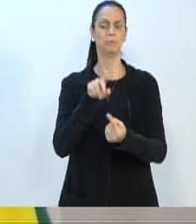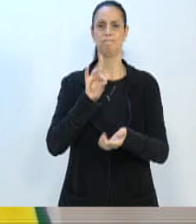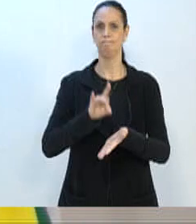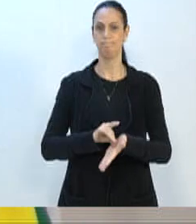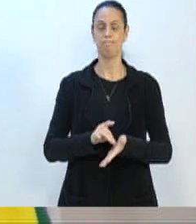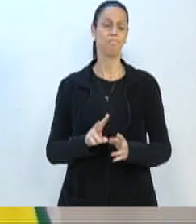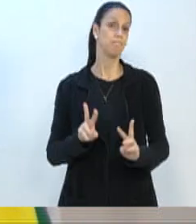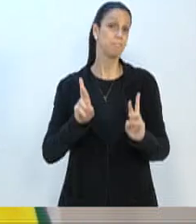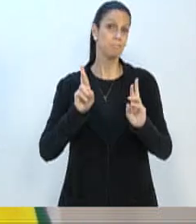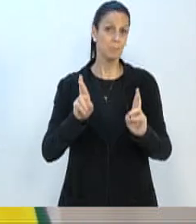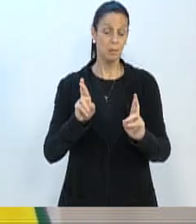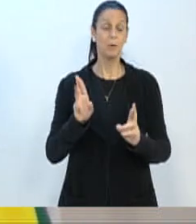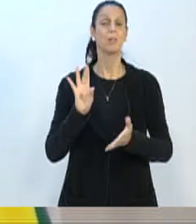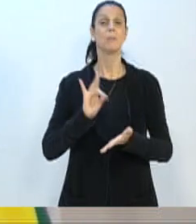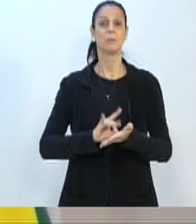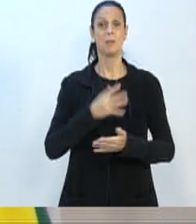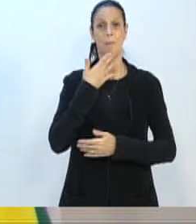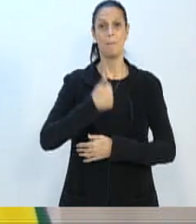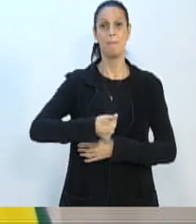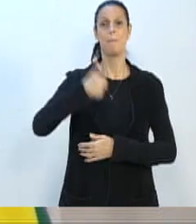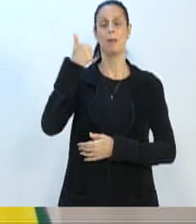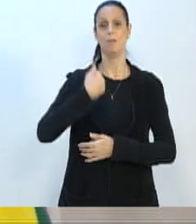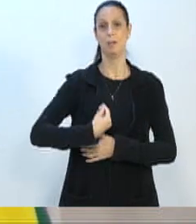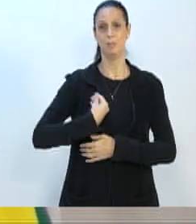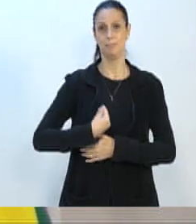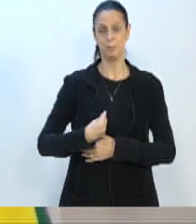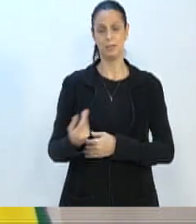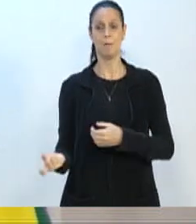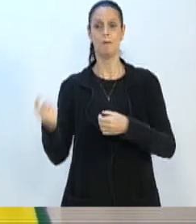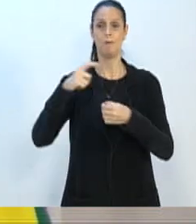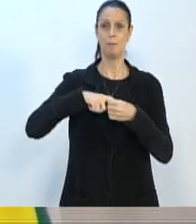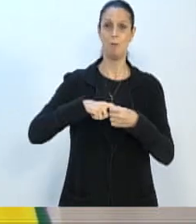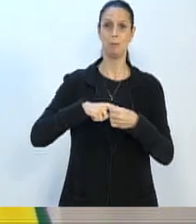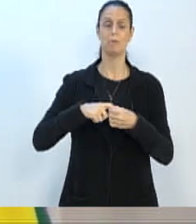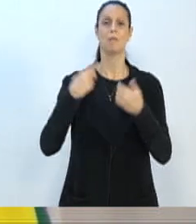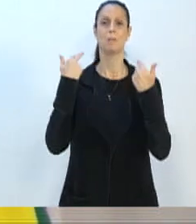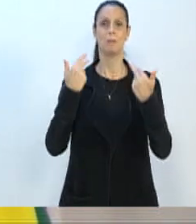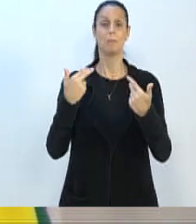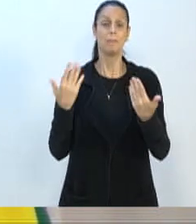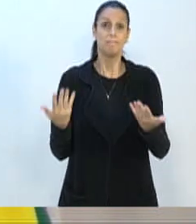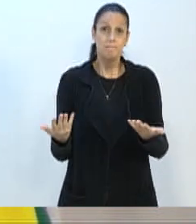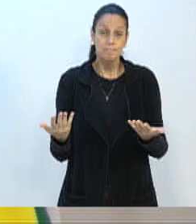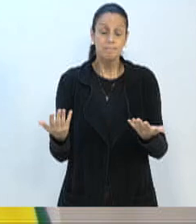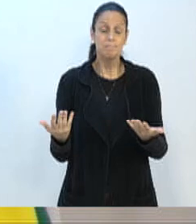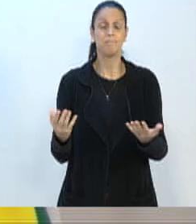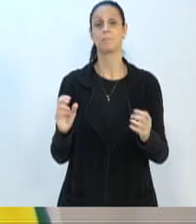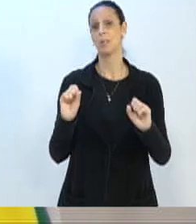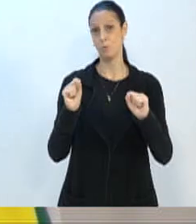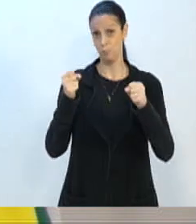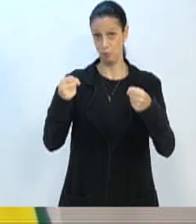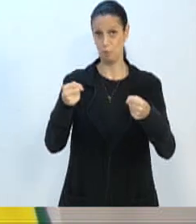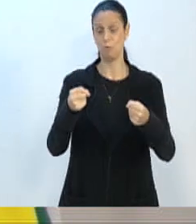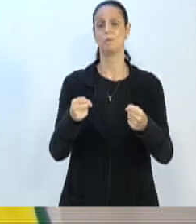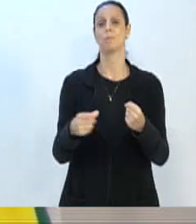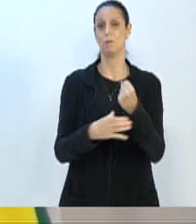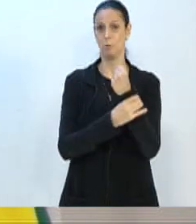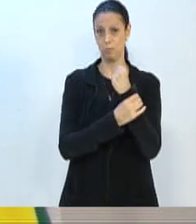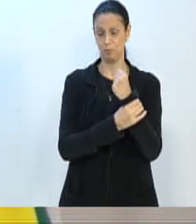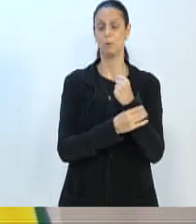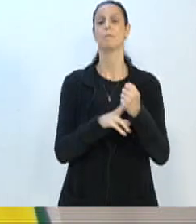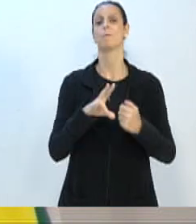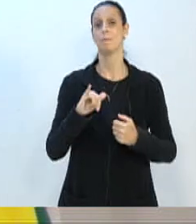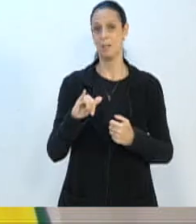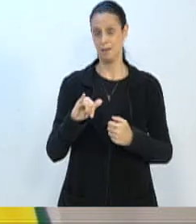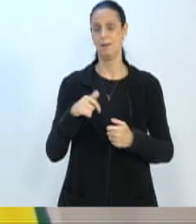seja restabelecida normalidade infelizmente nas Forças de segurança terão que adotar os métodos legais para isso